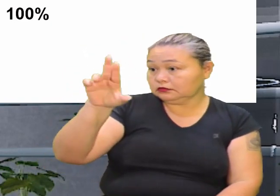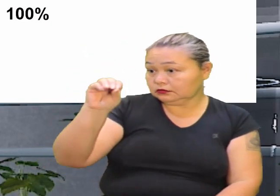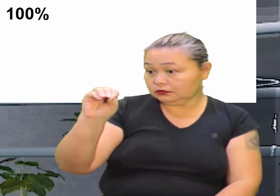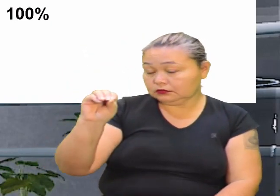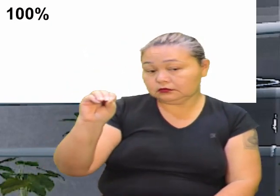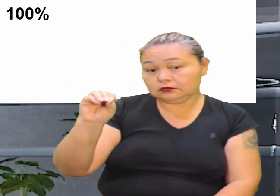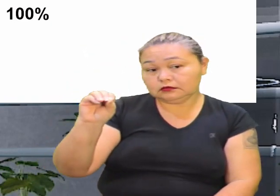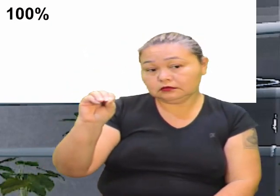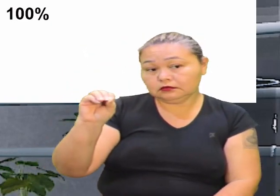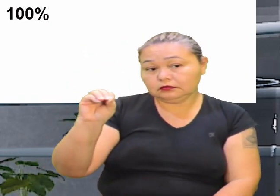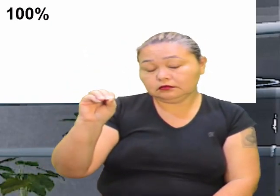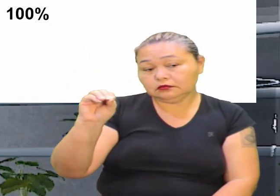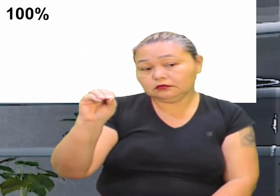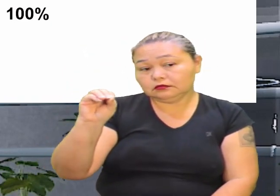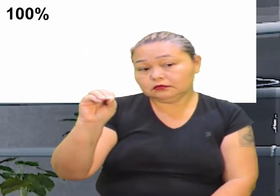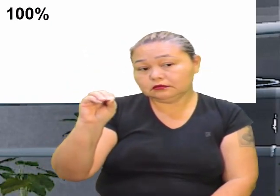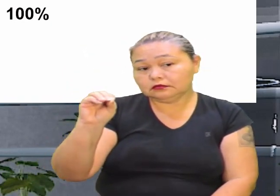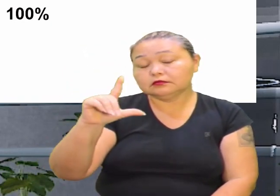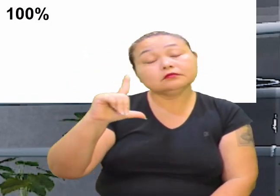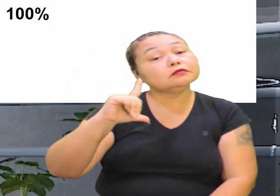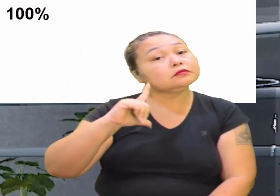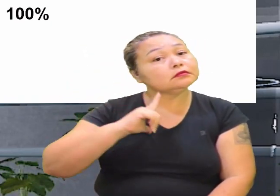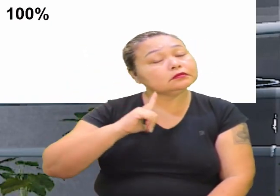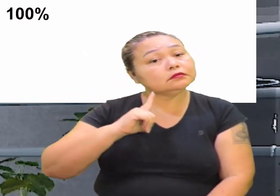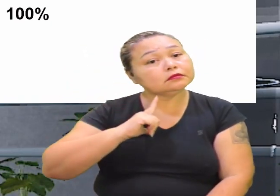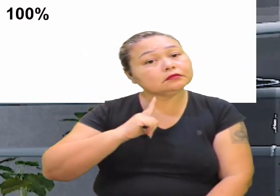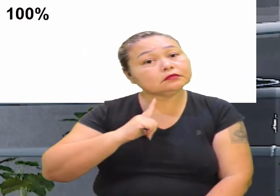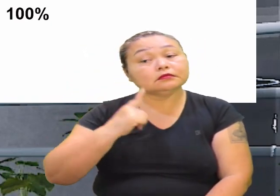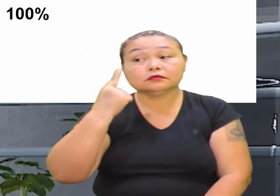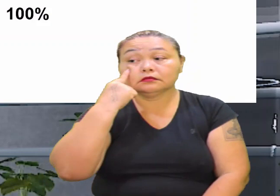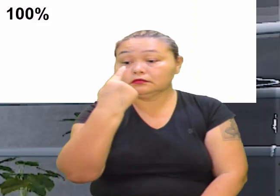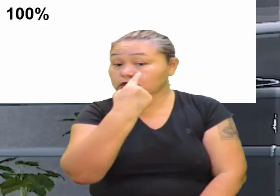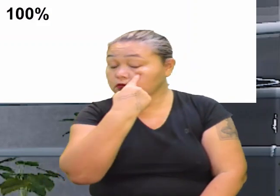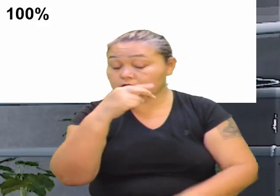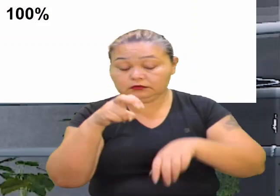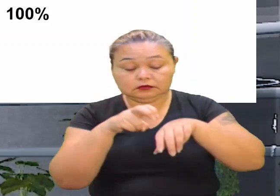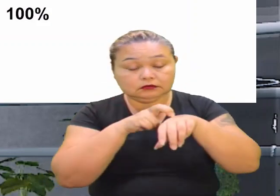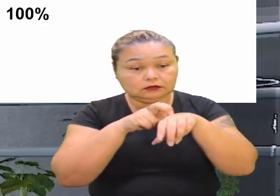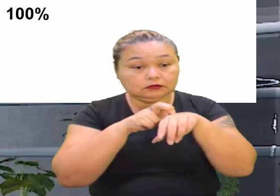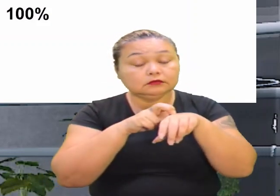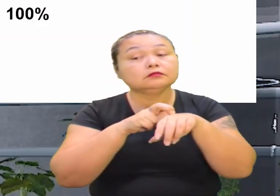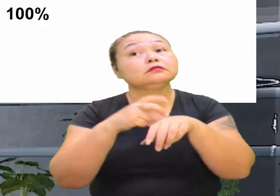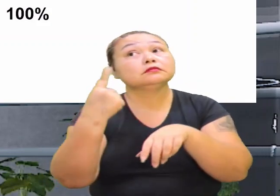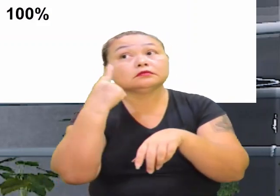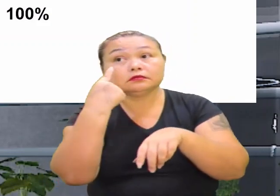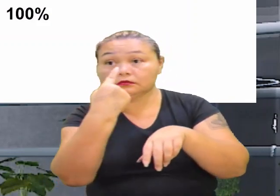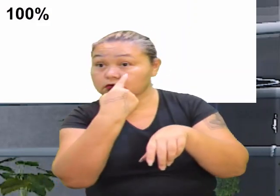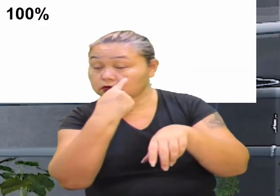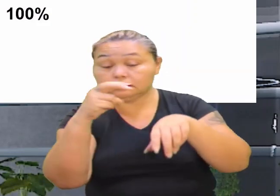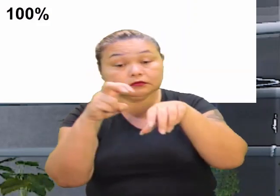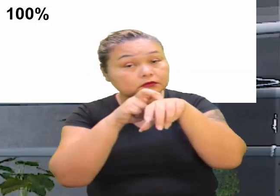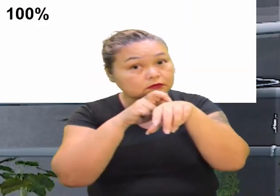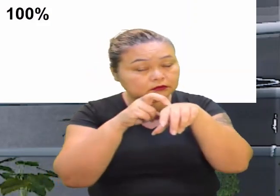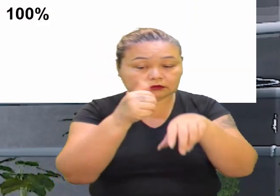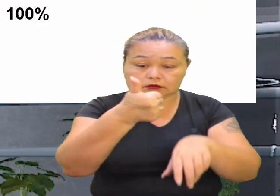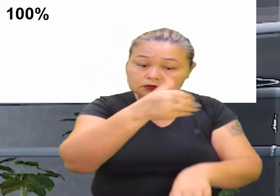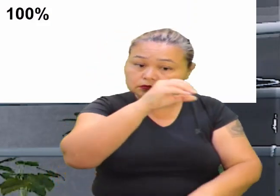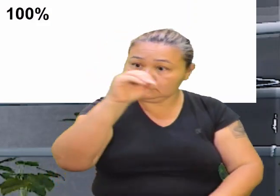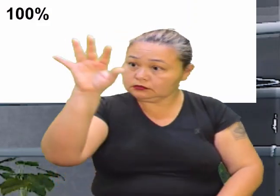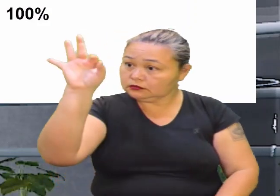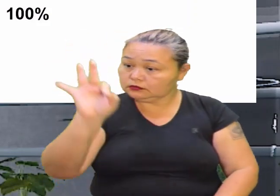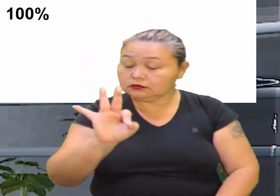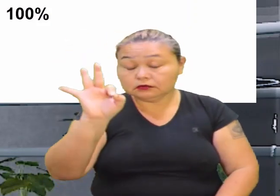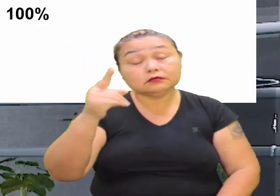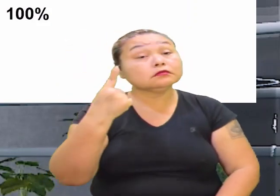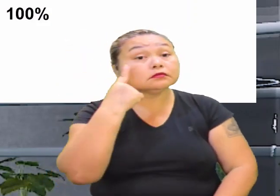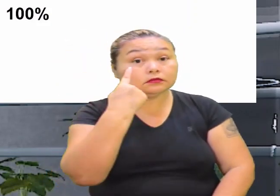puro. Então, se você tem olhos verdes com os olhos verdes, 100%